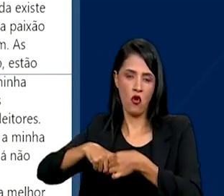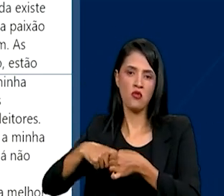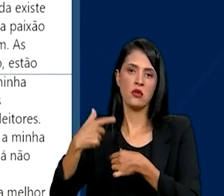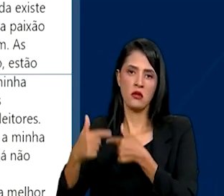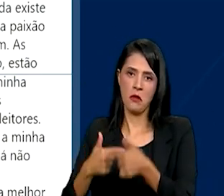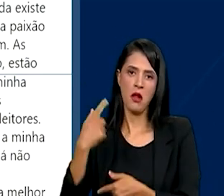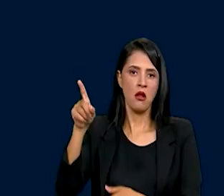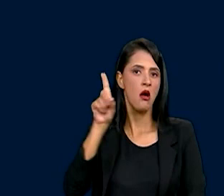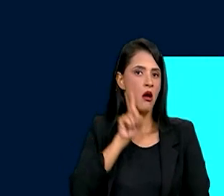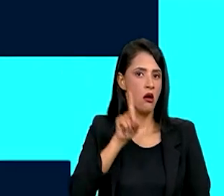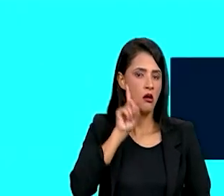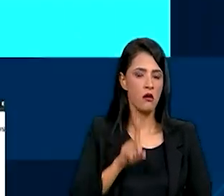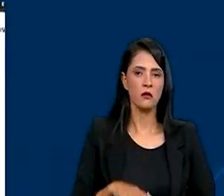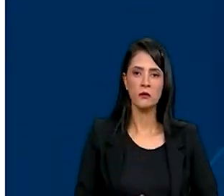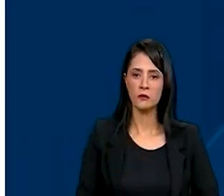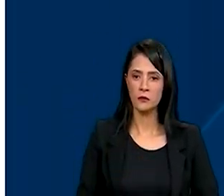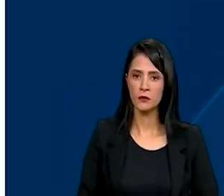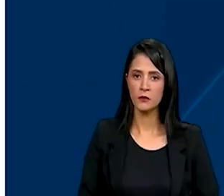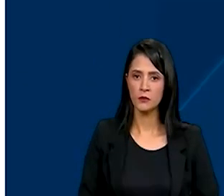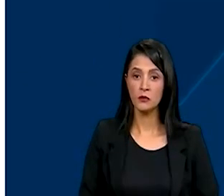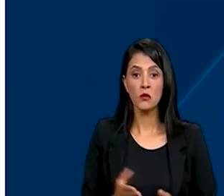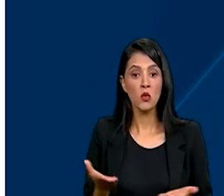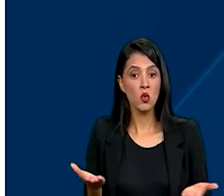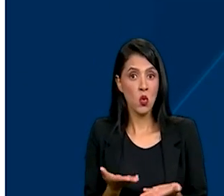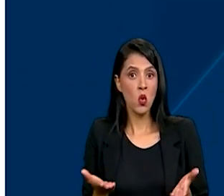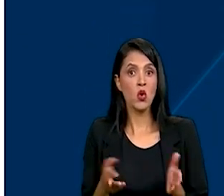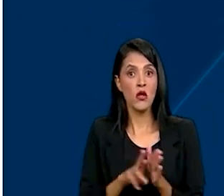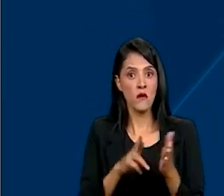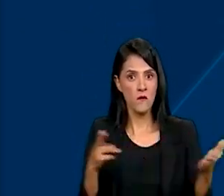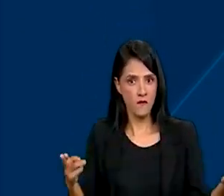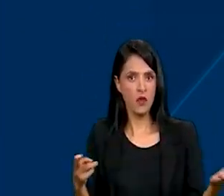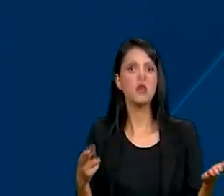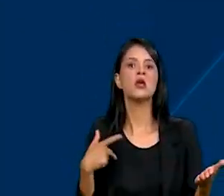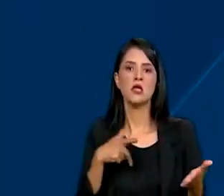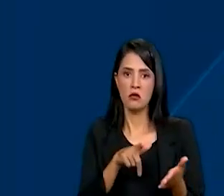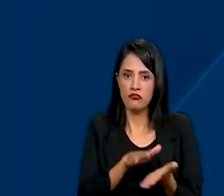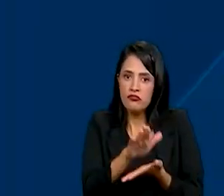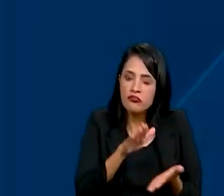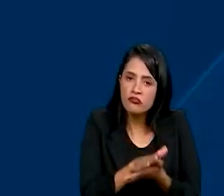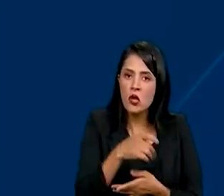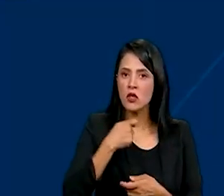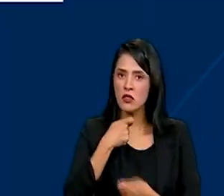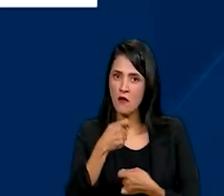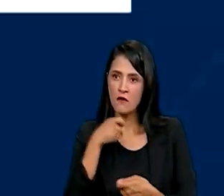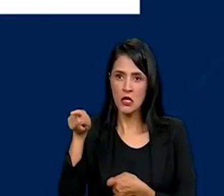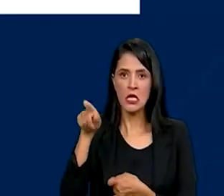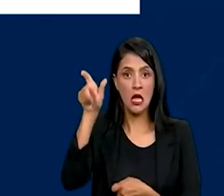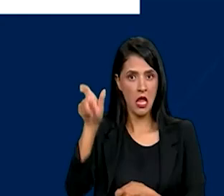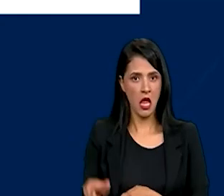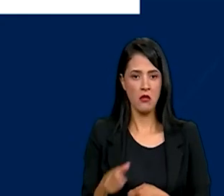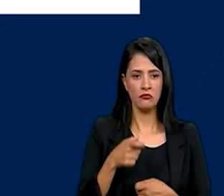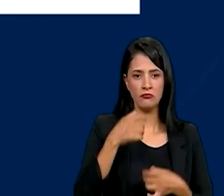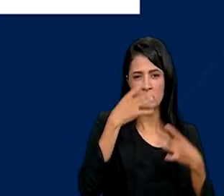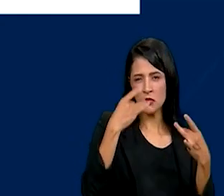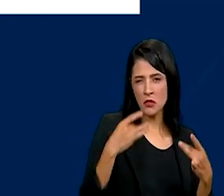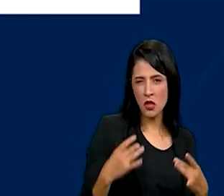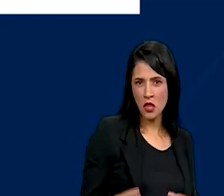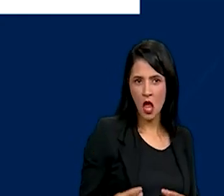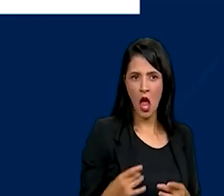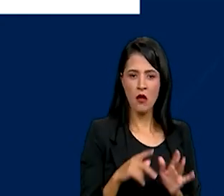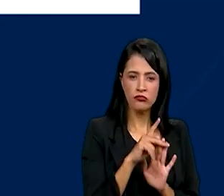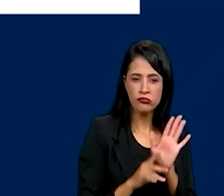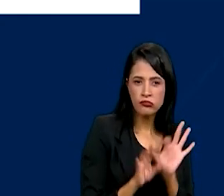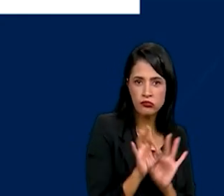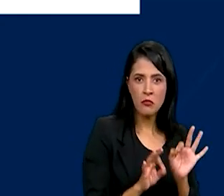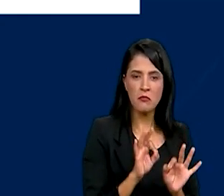carreira nos Estados Unidos. Hoje, a Veja publicou a entrevista em que Marcos Duval detalha o suposto plano para anular